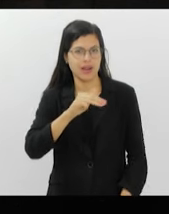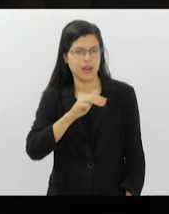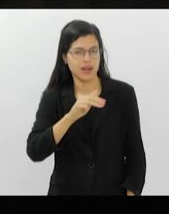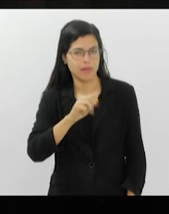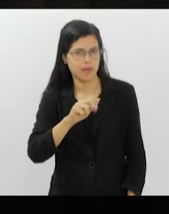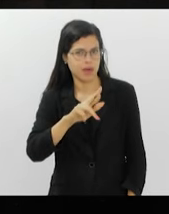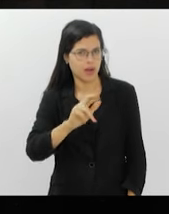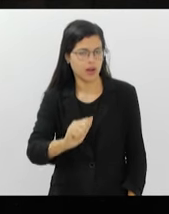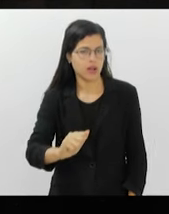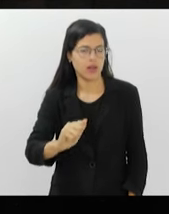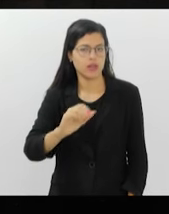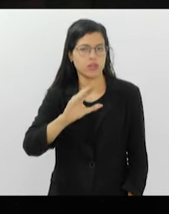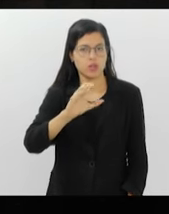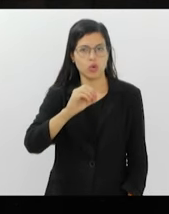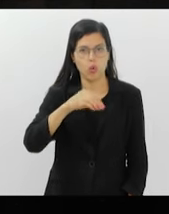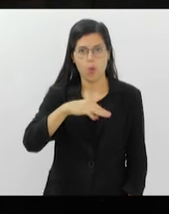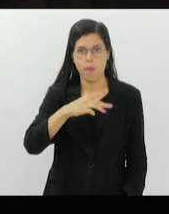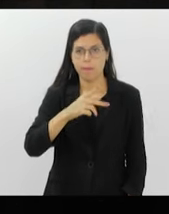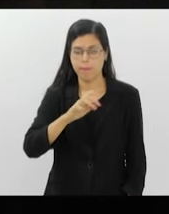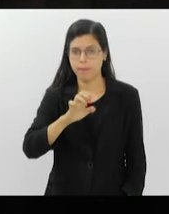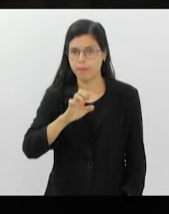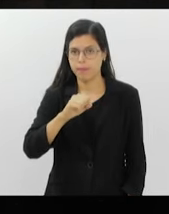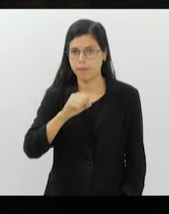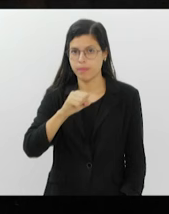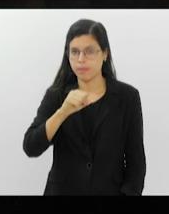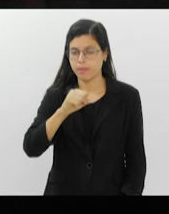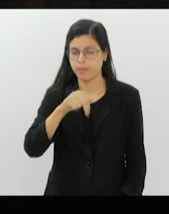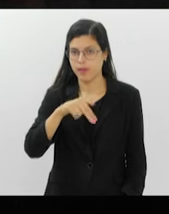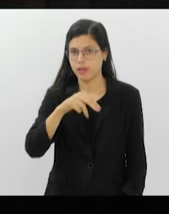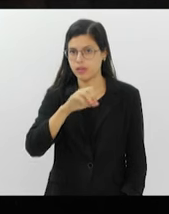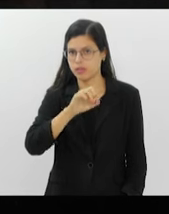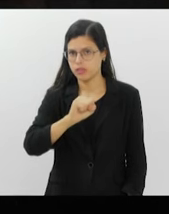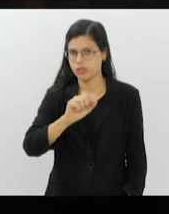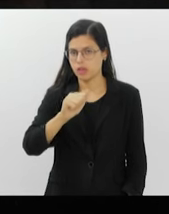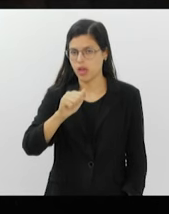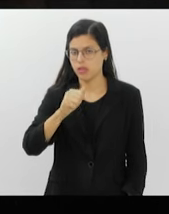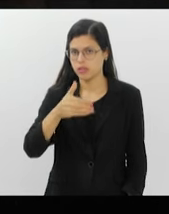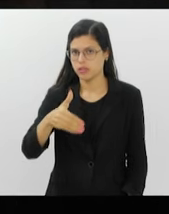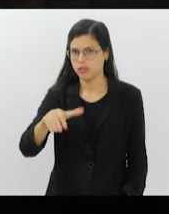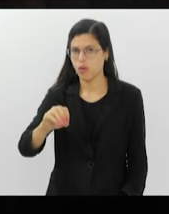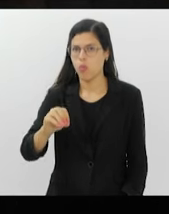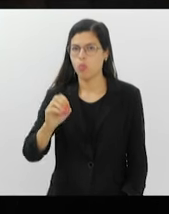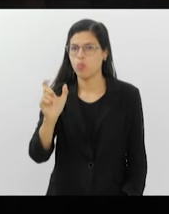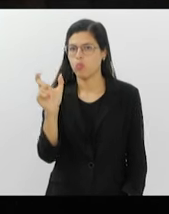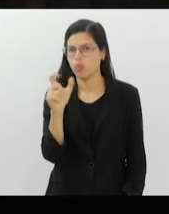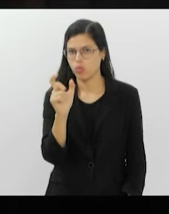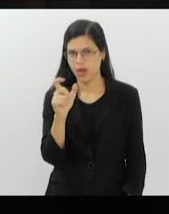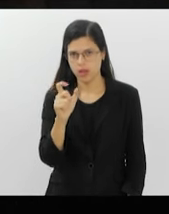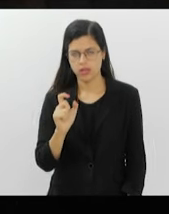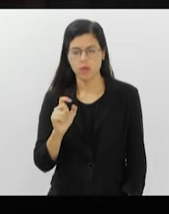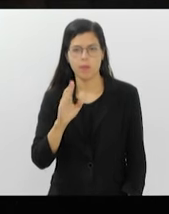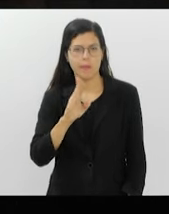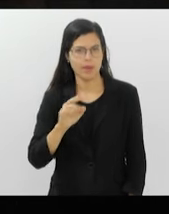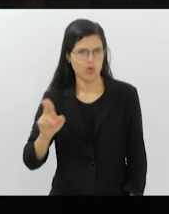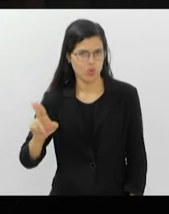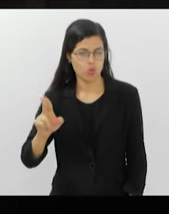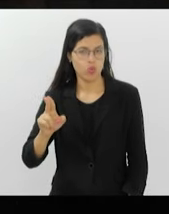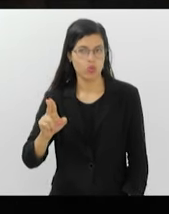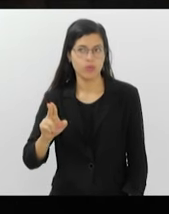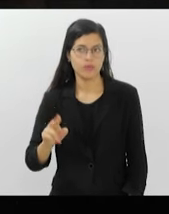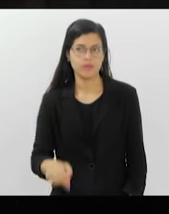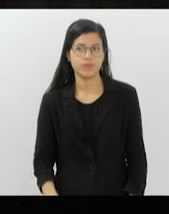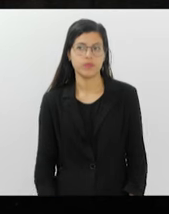único sem fazer isso nós vamos botar um caminhão de dinheiro para